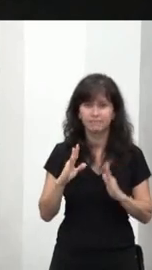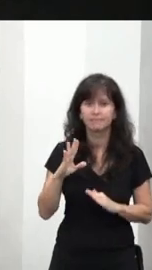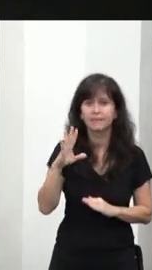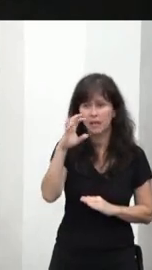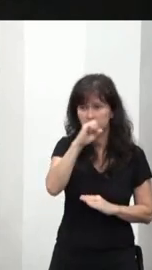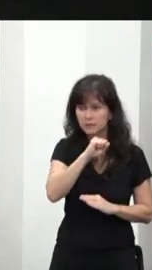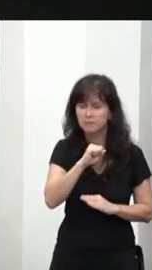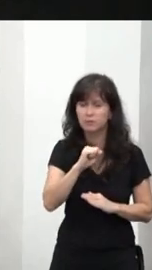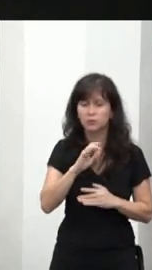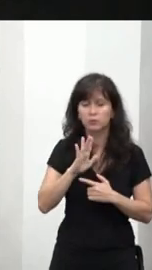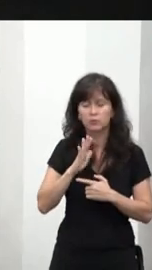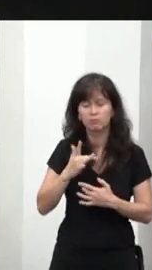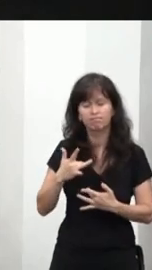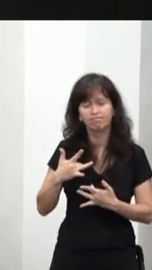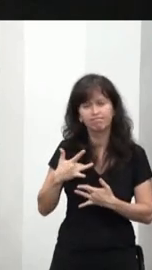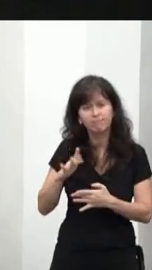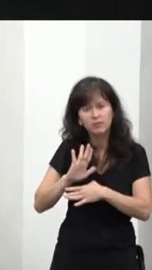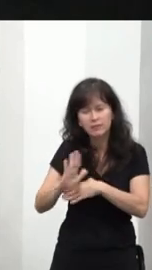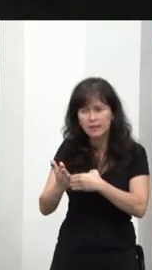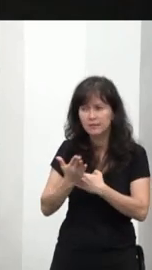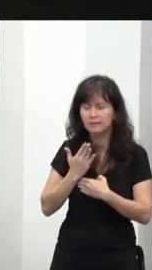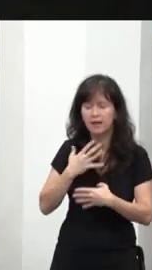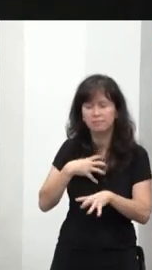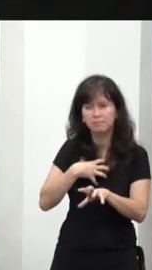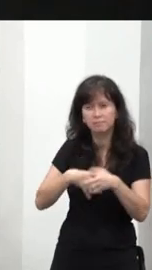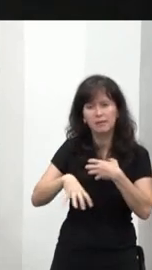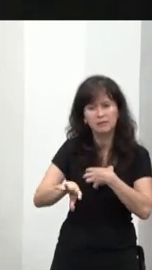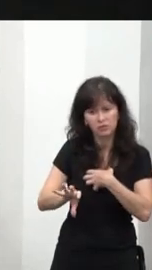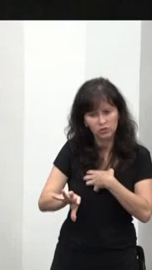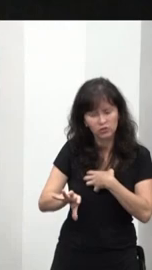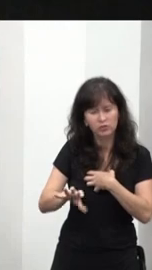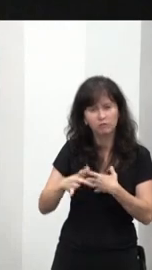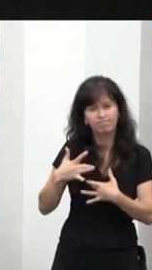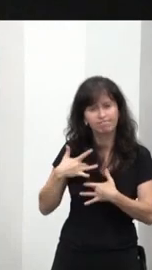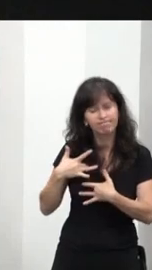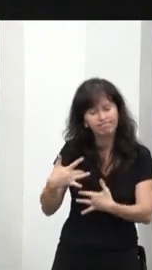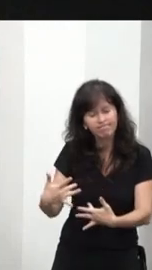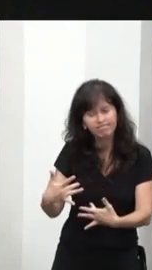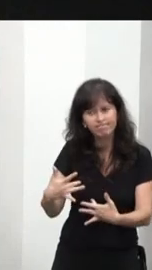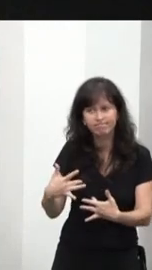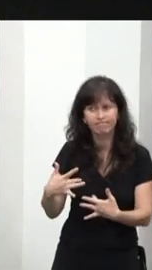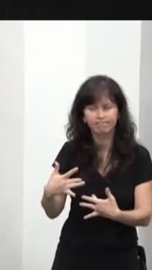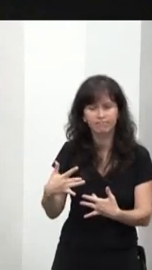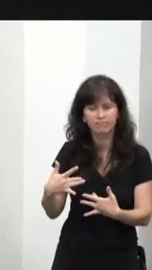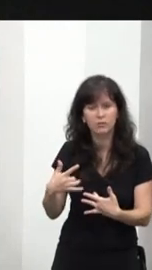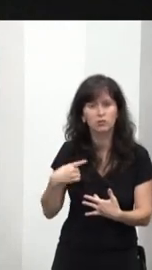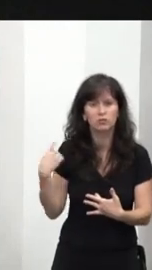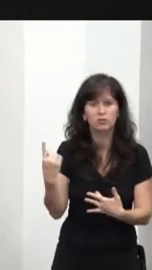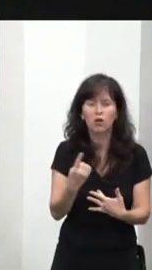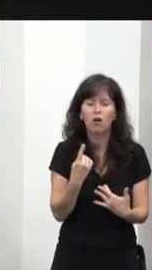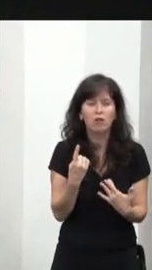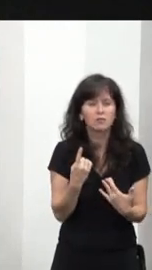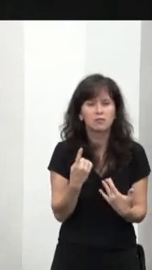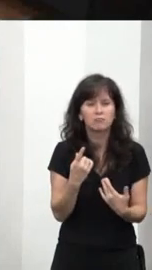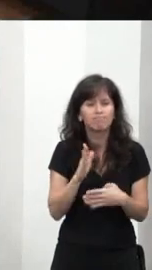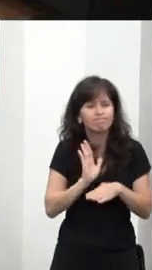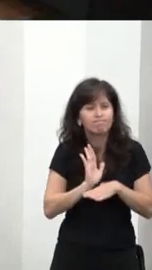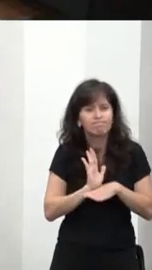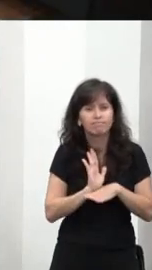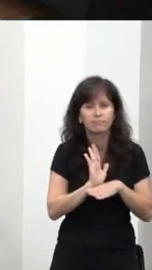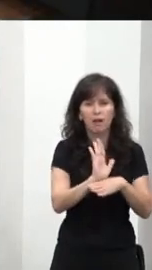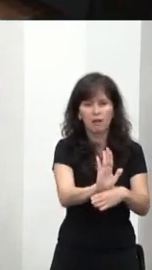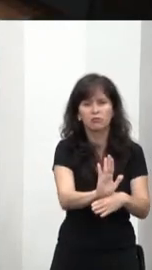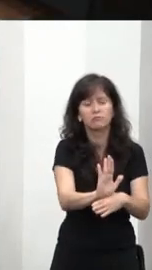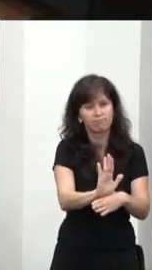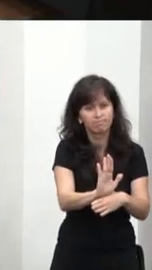a solidariedade a empatia e enfim a humanidade esticar os nossos braços e nos ajudarmos